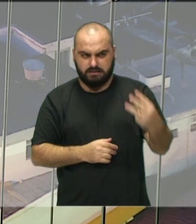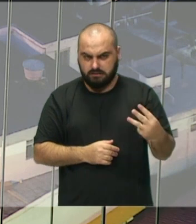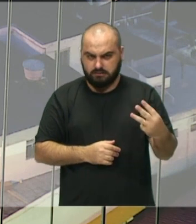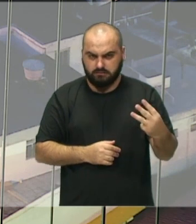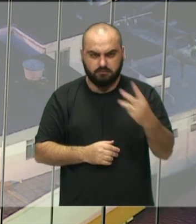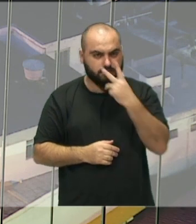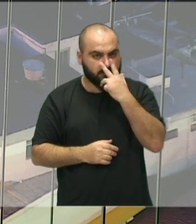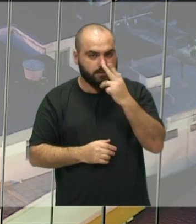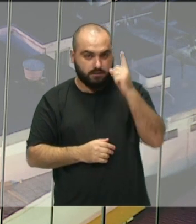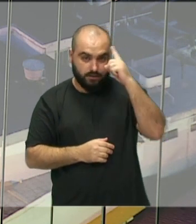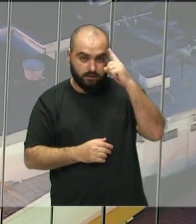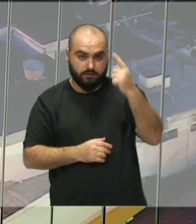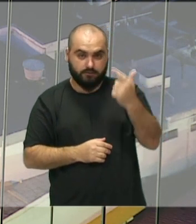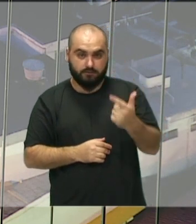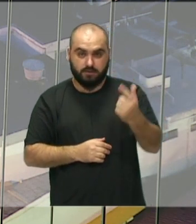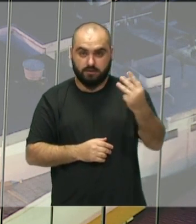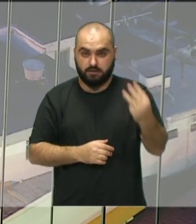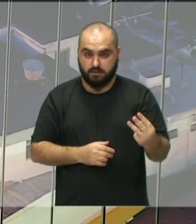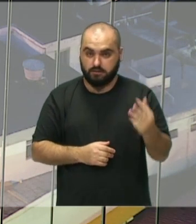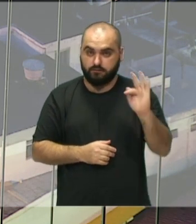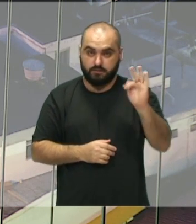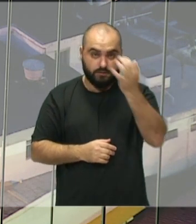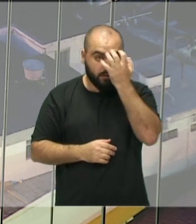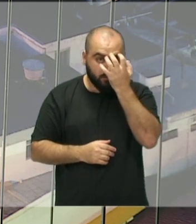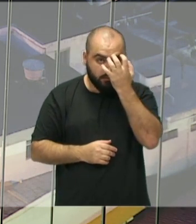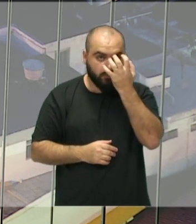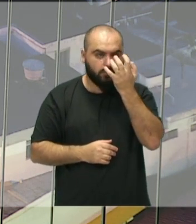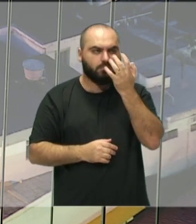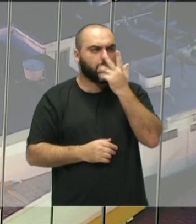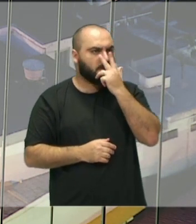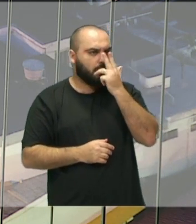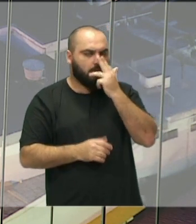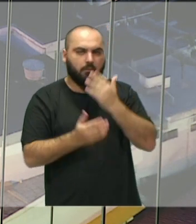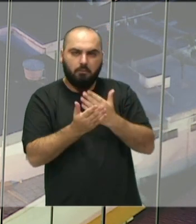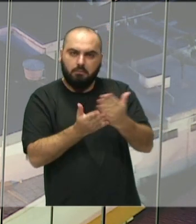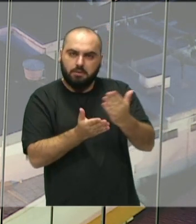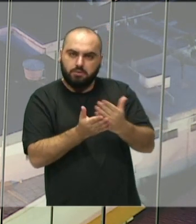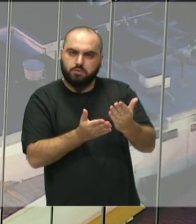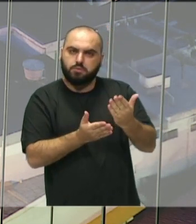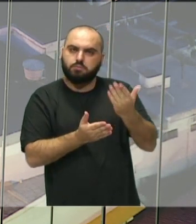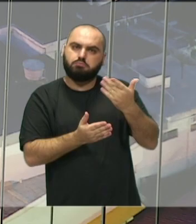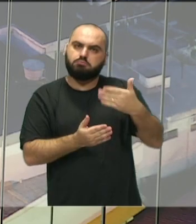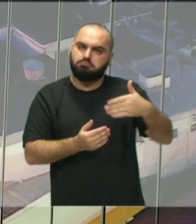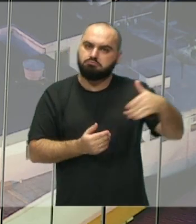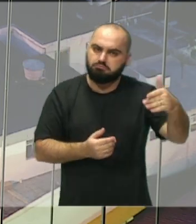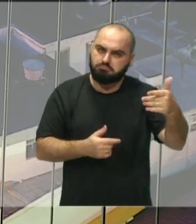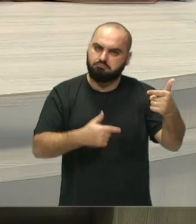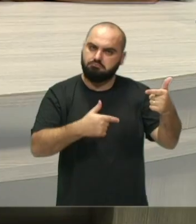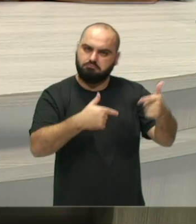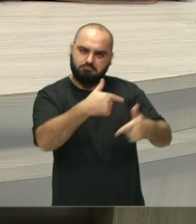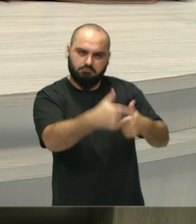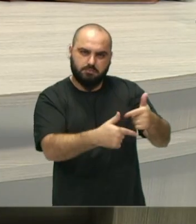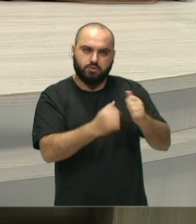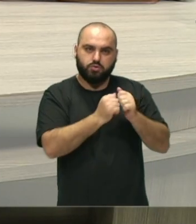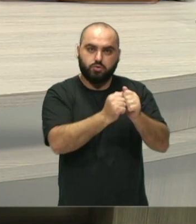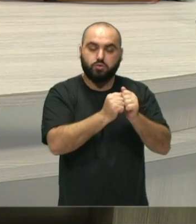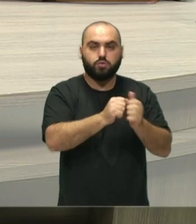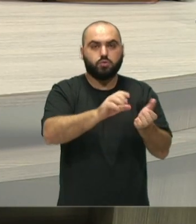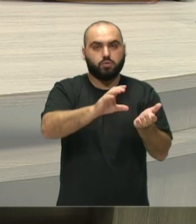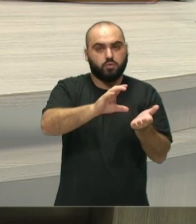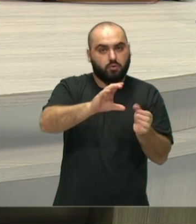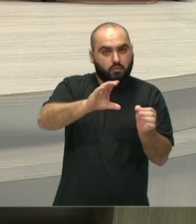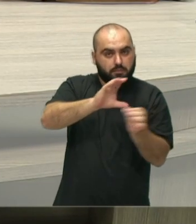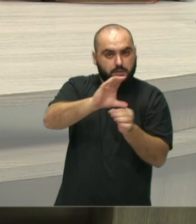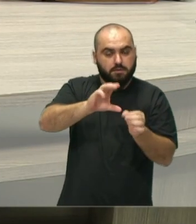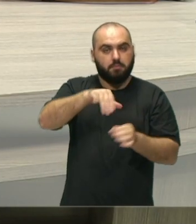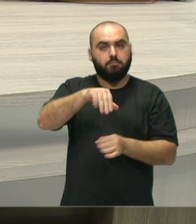dia 23 de fevereiro, começou, né, a atuar especificamente com a comissão